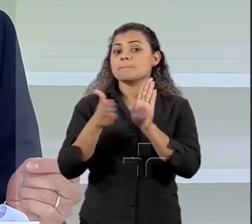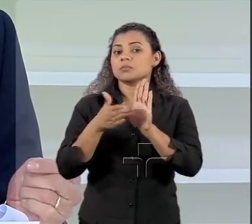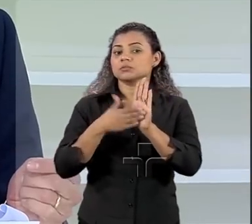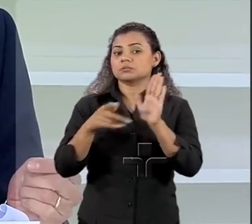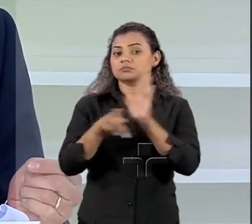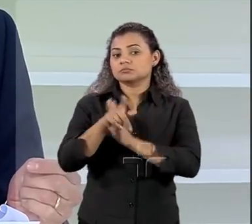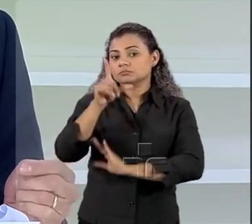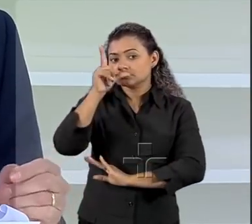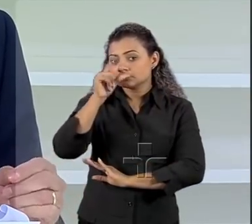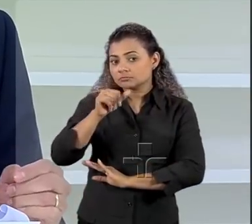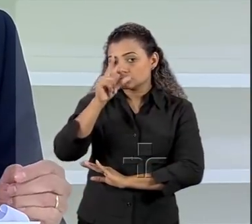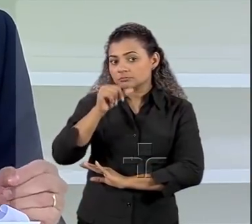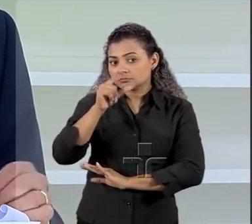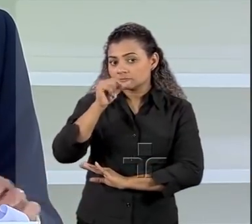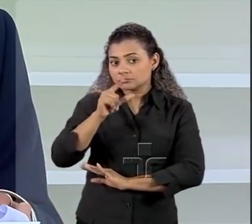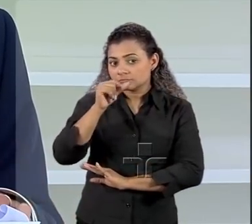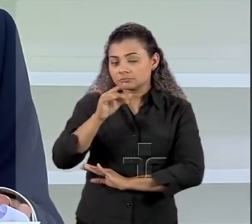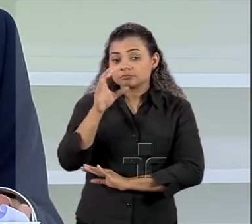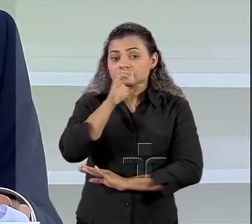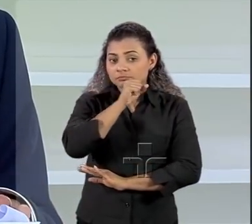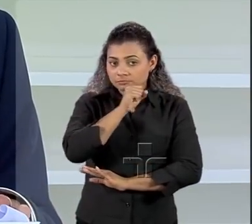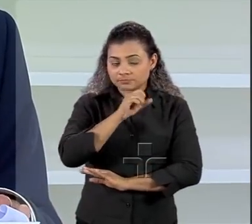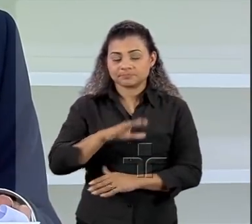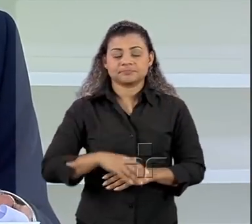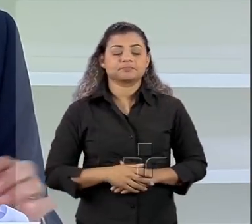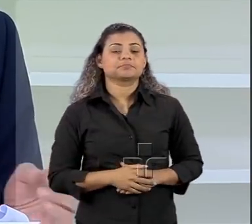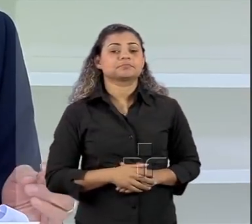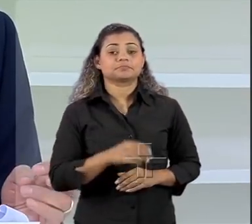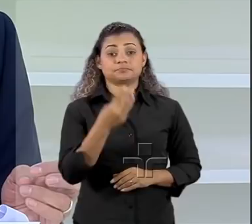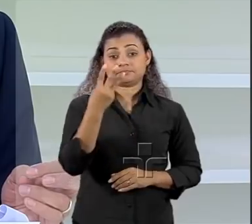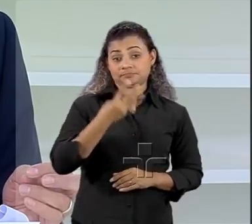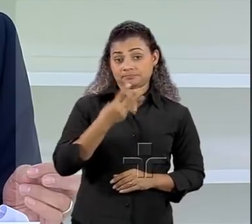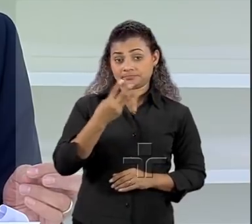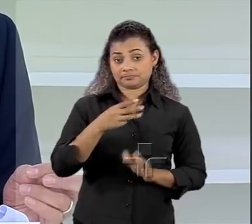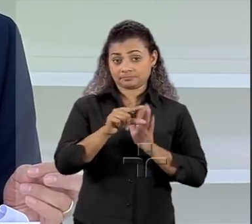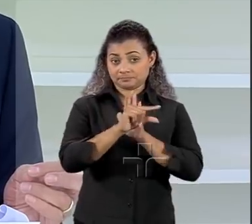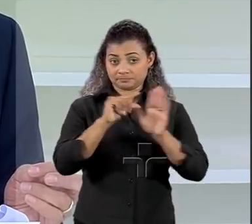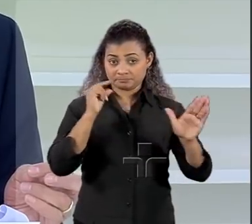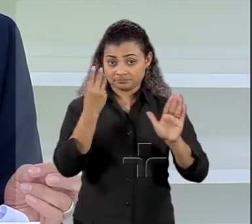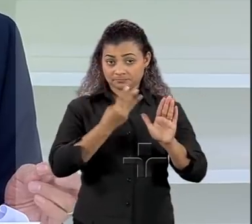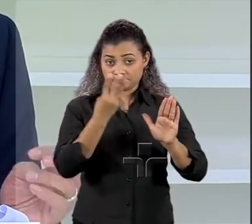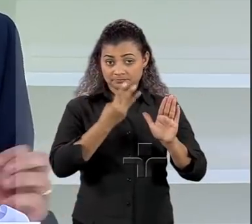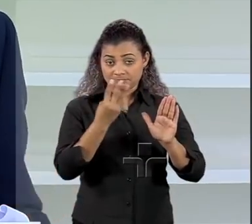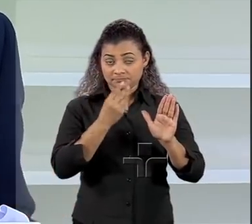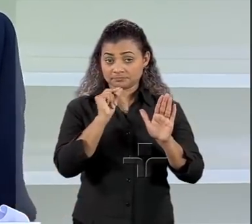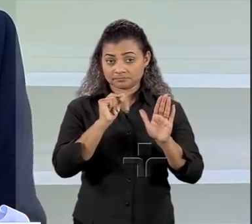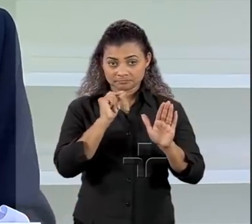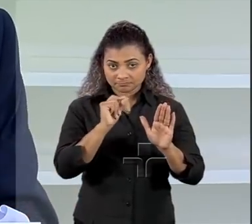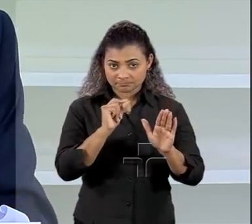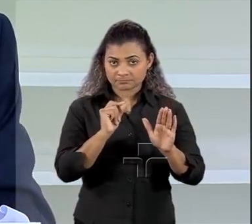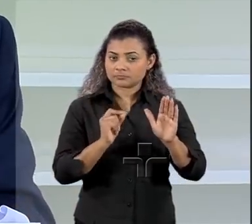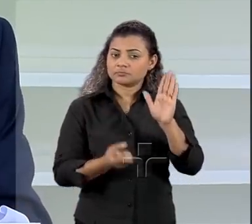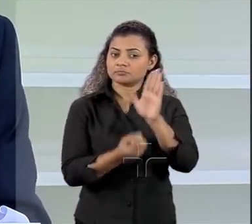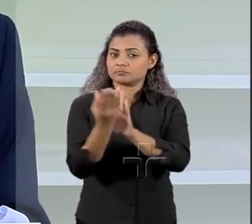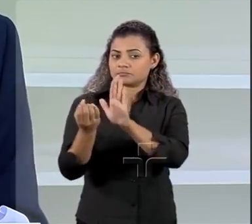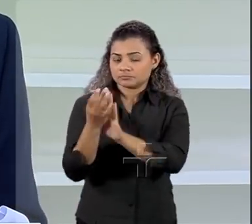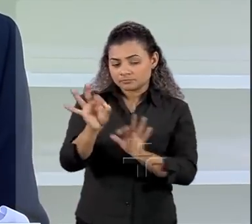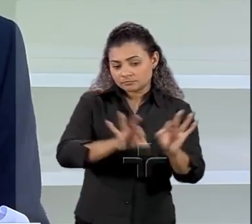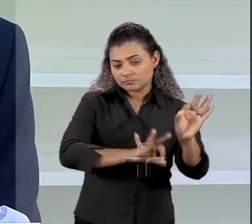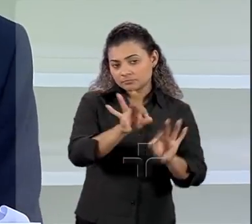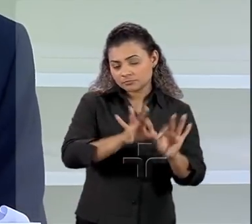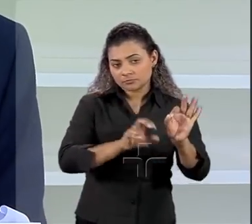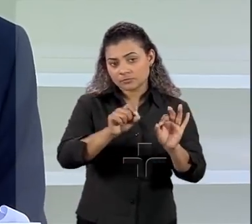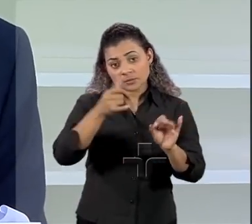Então passou batido. Então, o item 3, de diretrizes, criar programa nacional